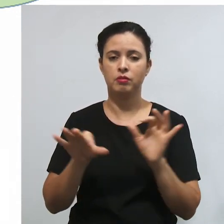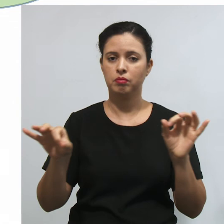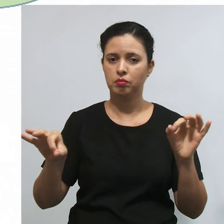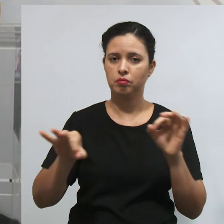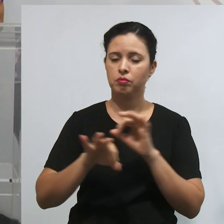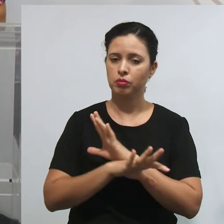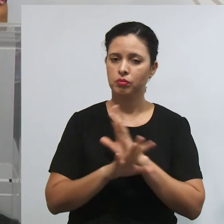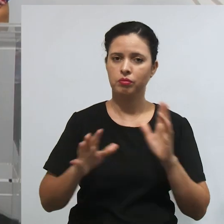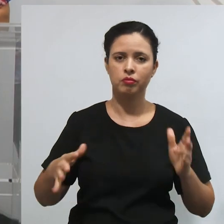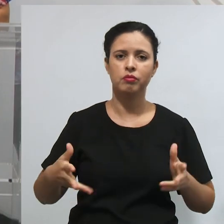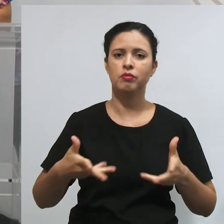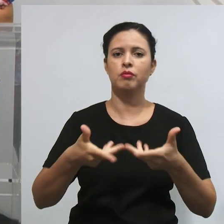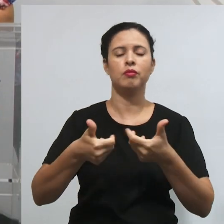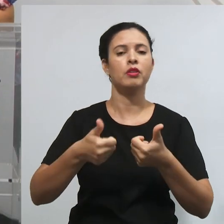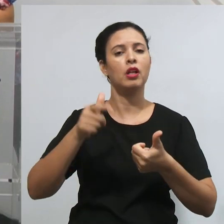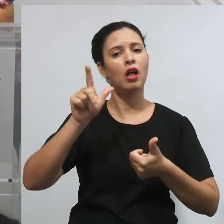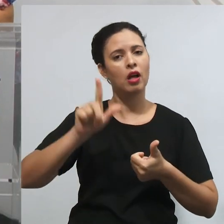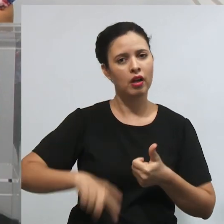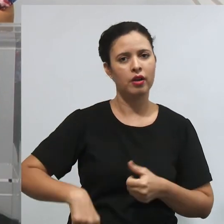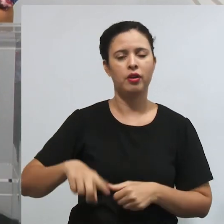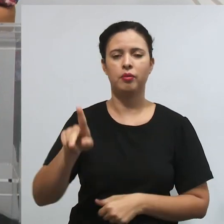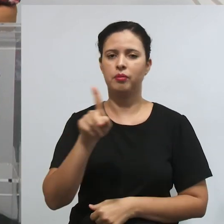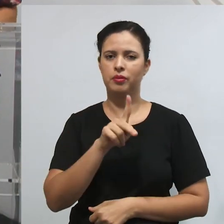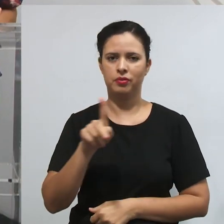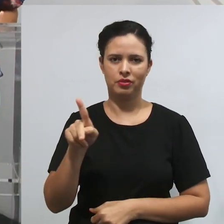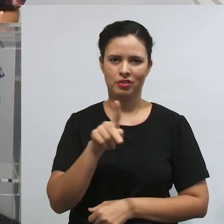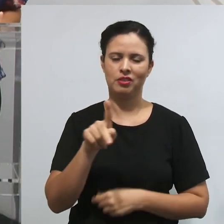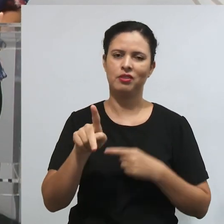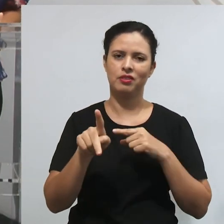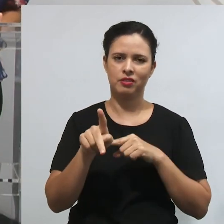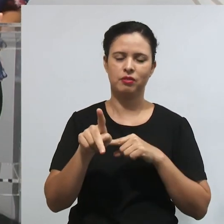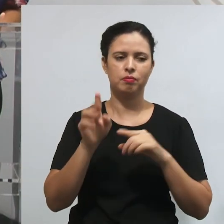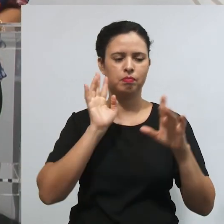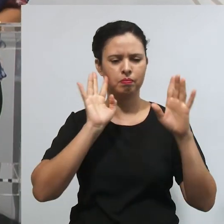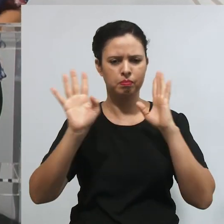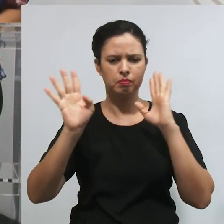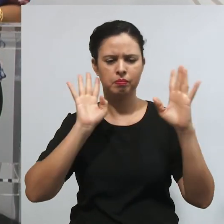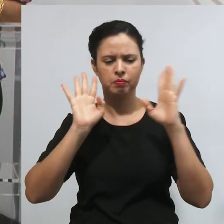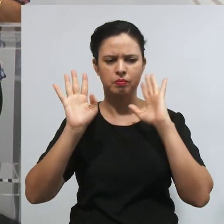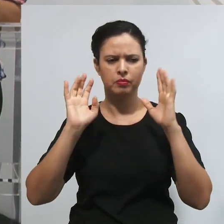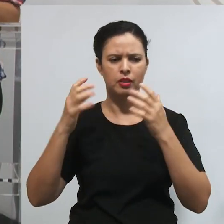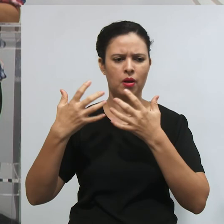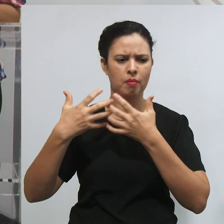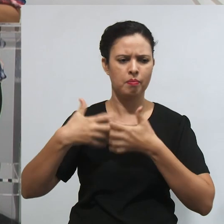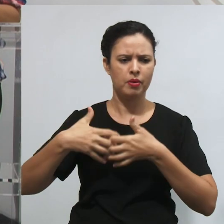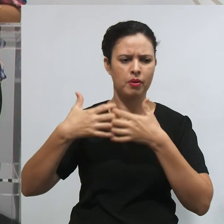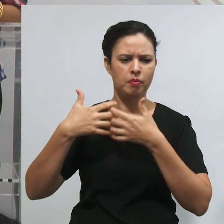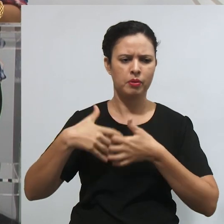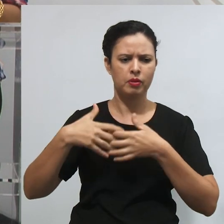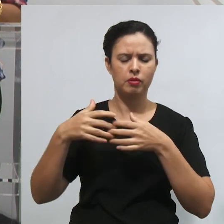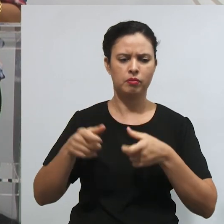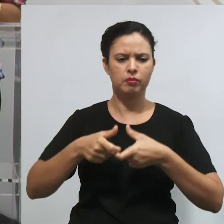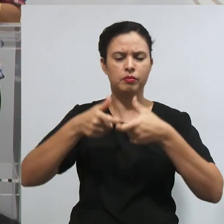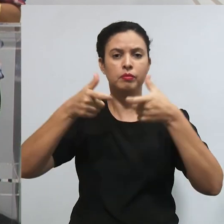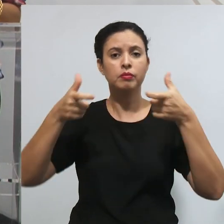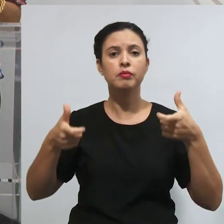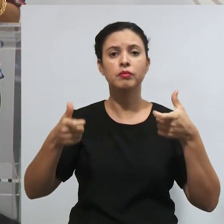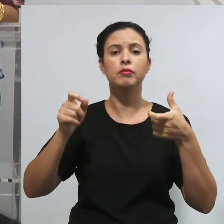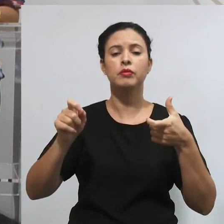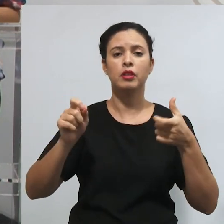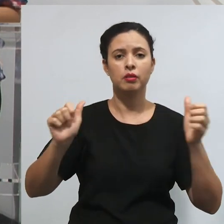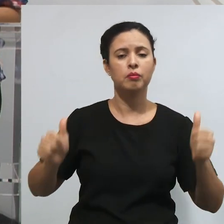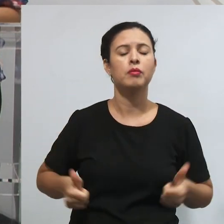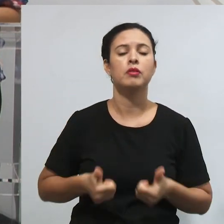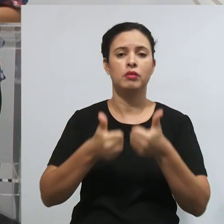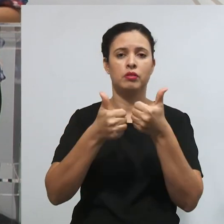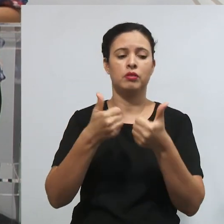satisfatório. É assim que o professor, nesse processo reflexivo, ele vai ampliando, né? Ele vai